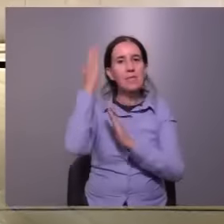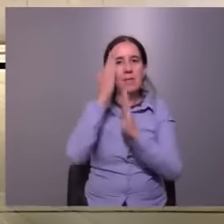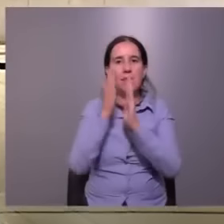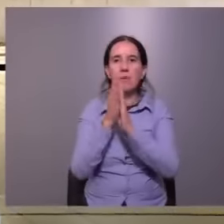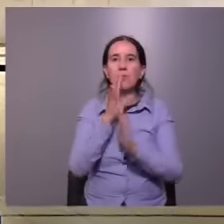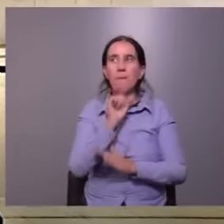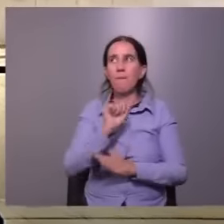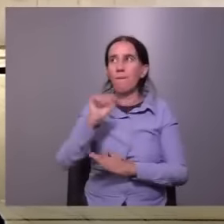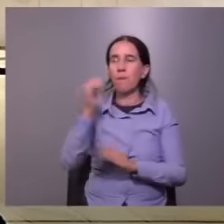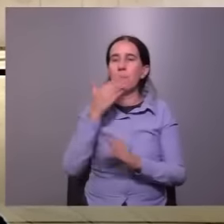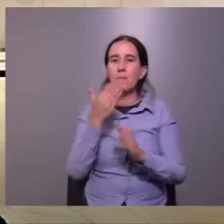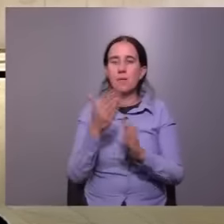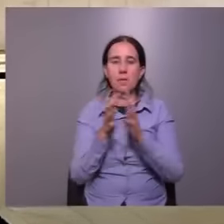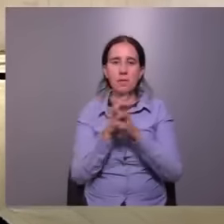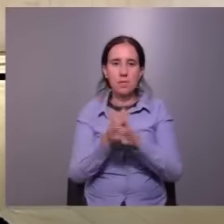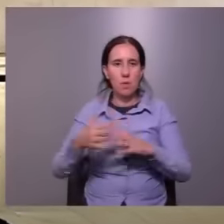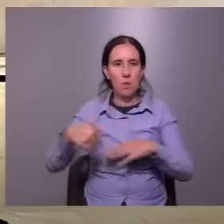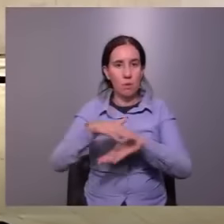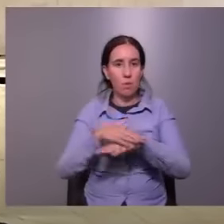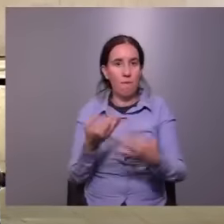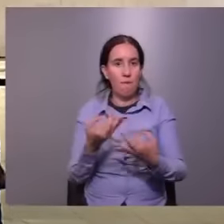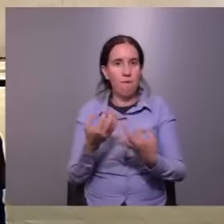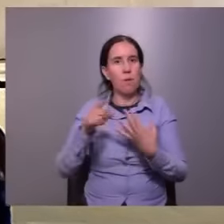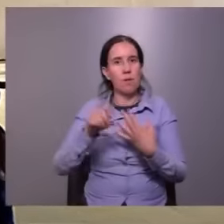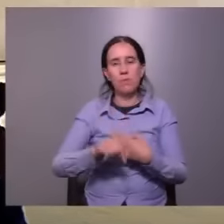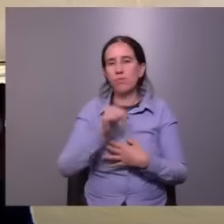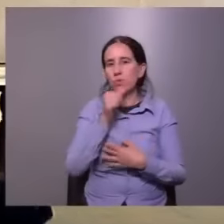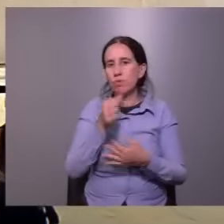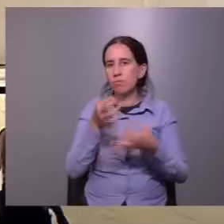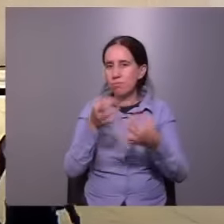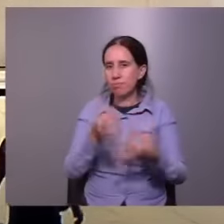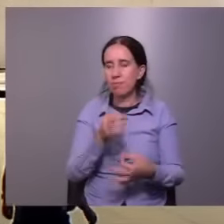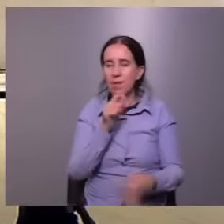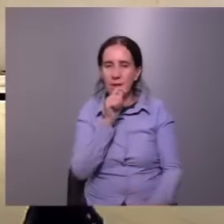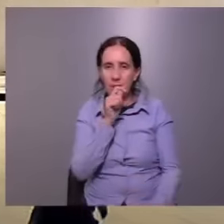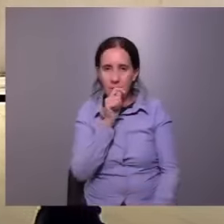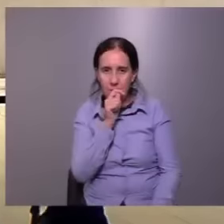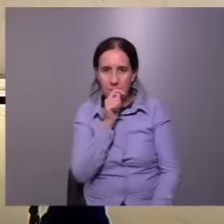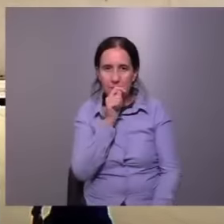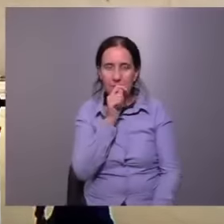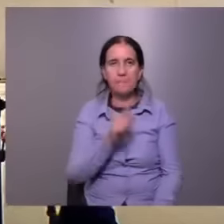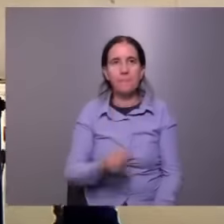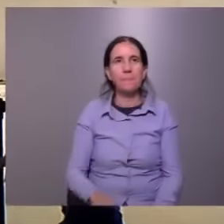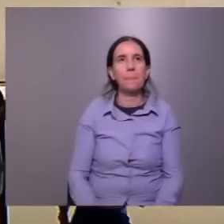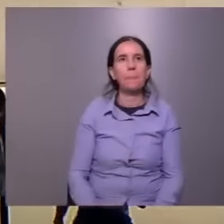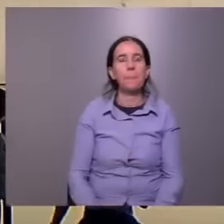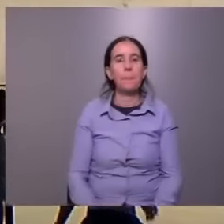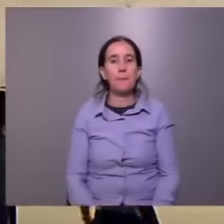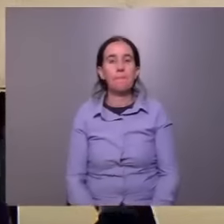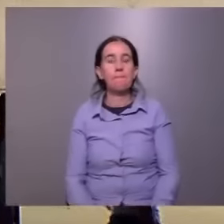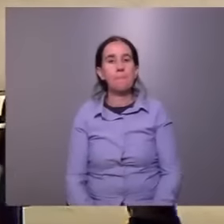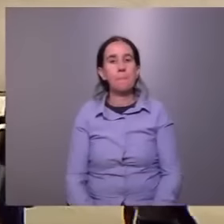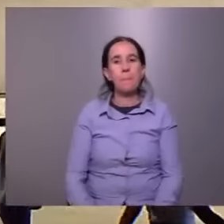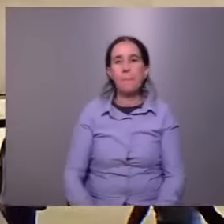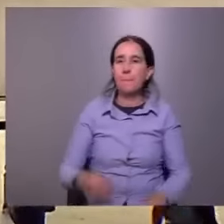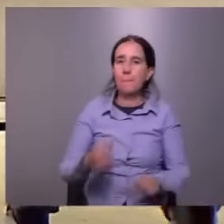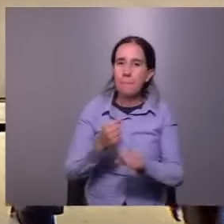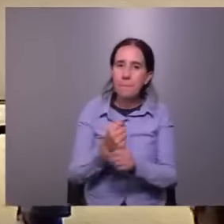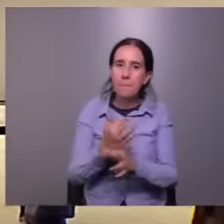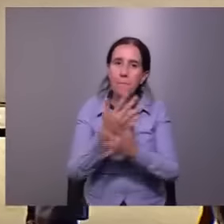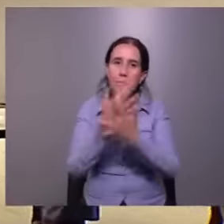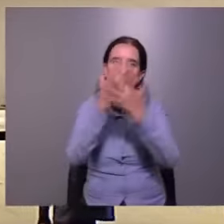mujeres, y bendito es el fruto de tu vientre, Jesús. Santa María, Mãe de Deus, rogai por nós, pecadores,